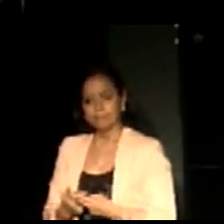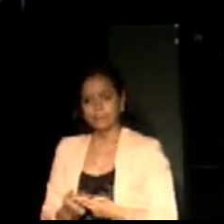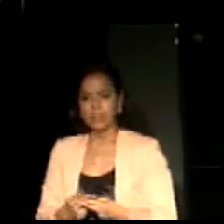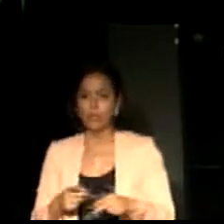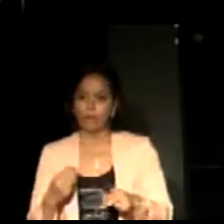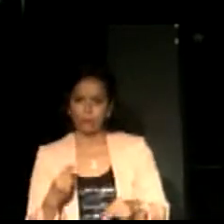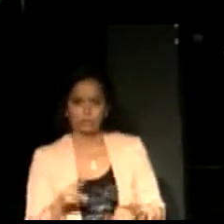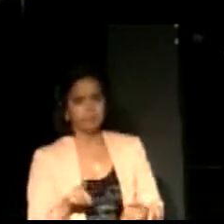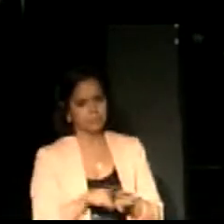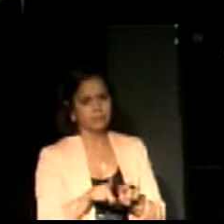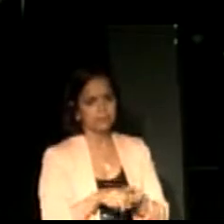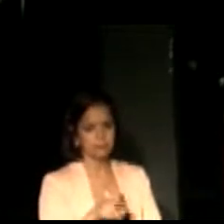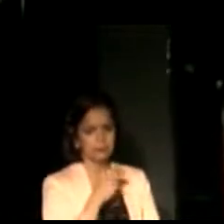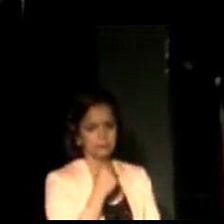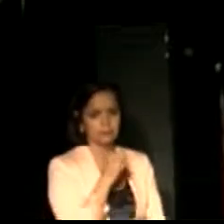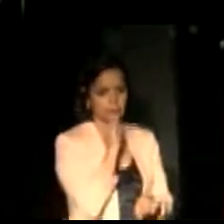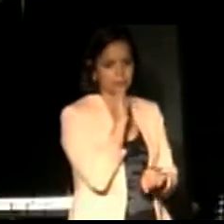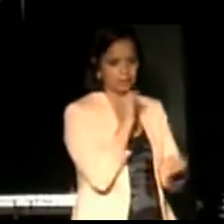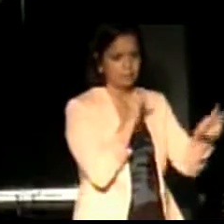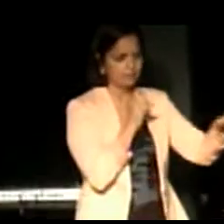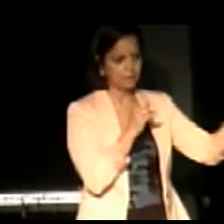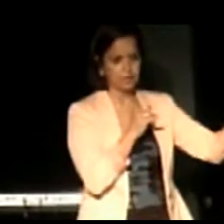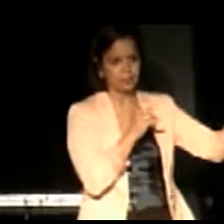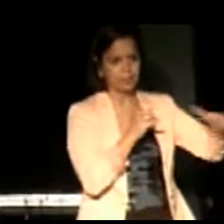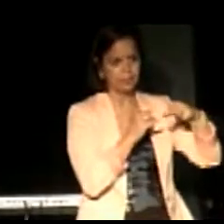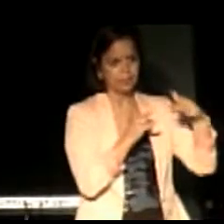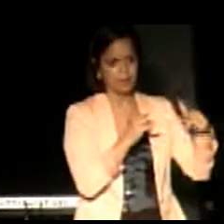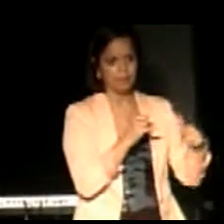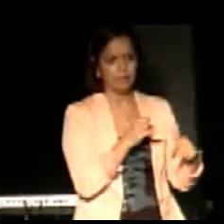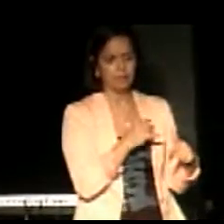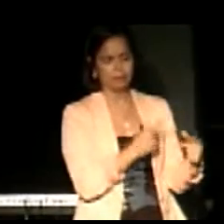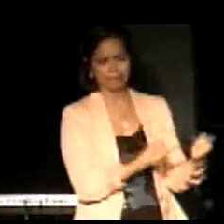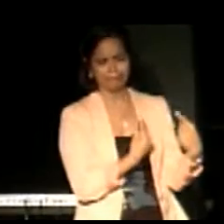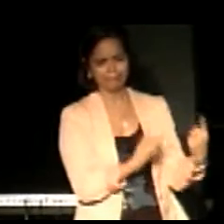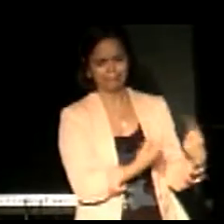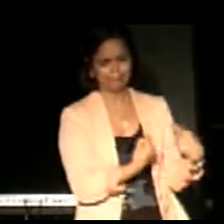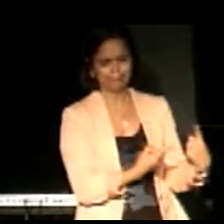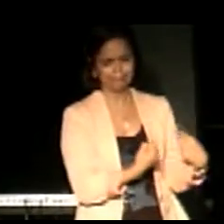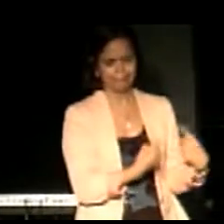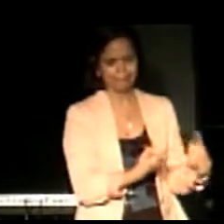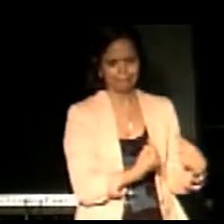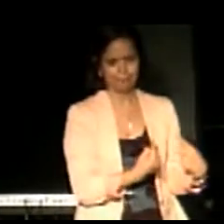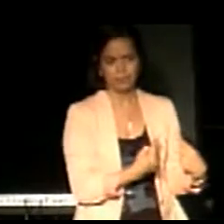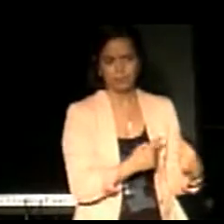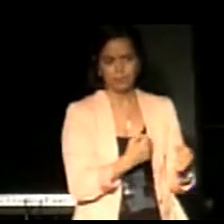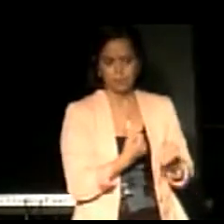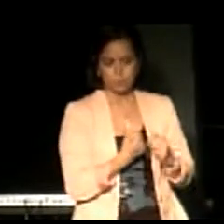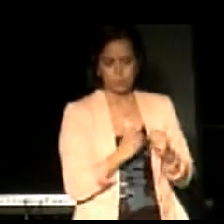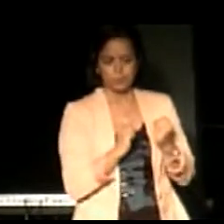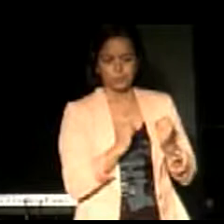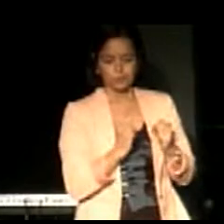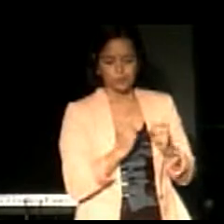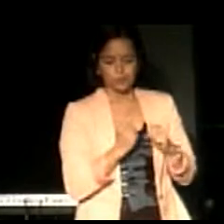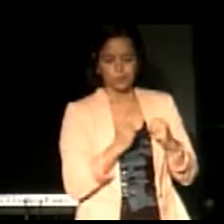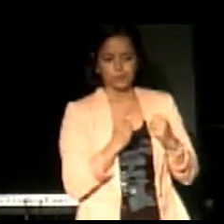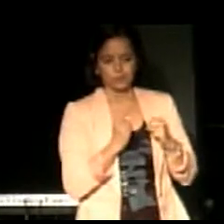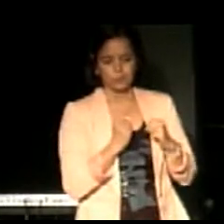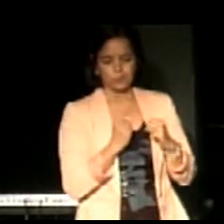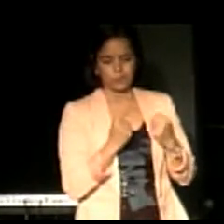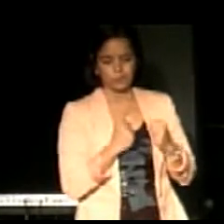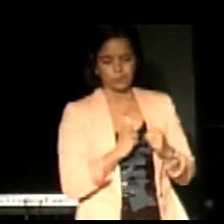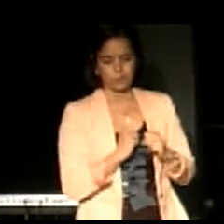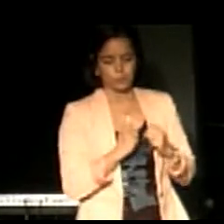seus semelhantes, mesmo diante de situações adversas? Essa pergunta precisa ser feita para